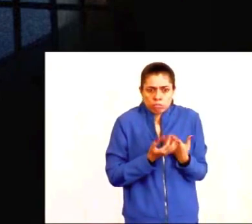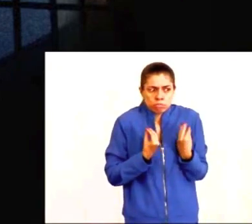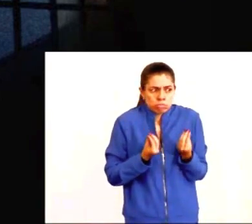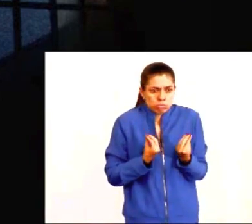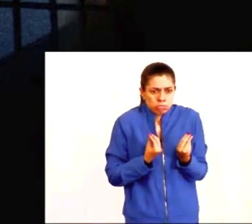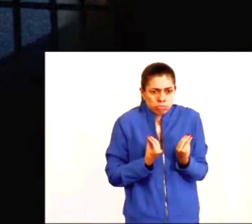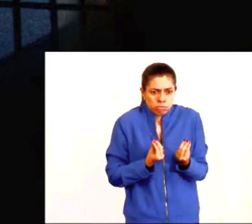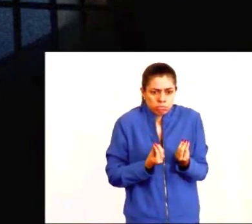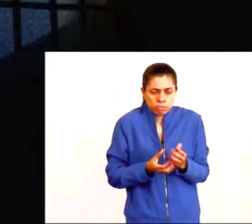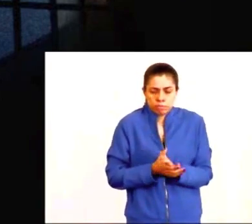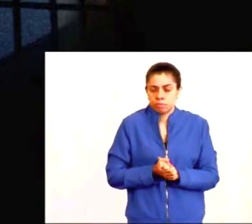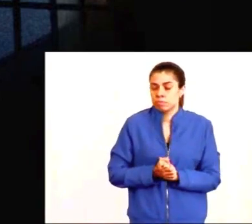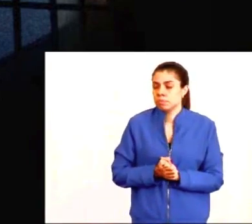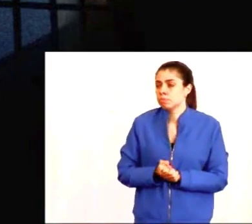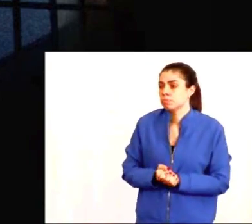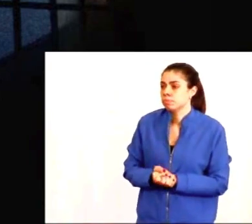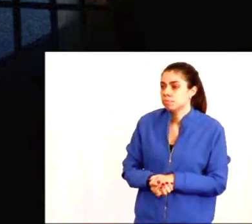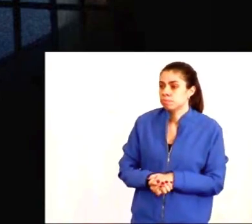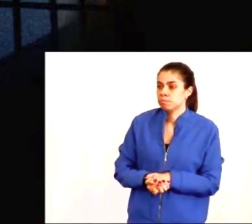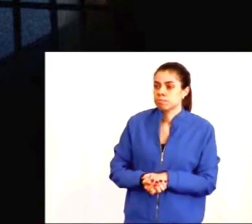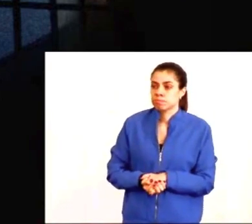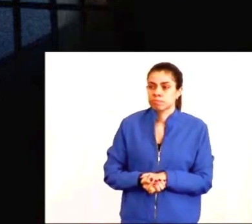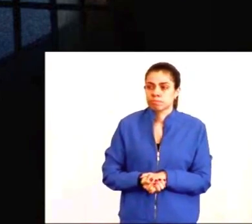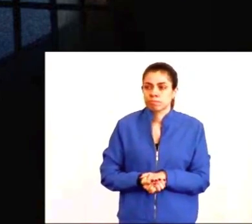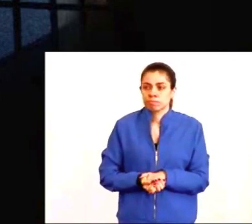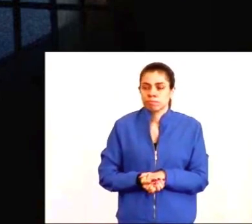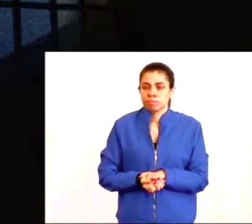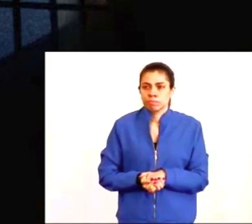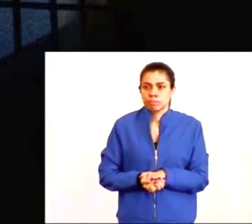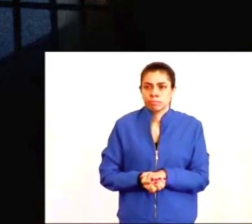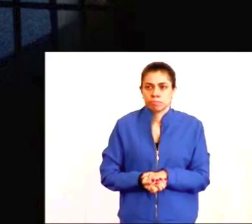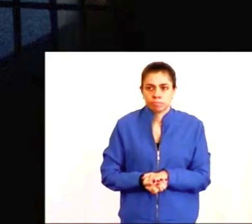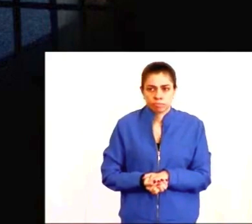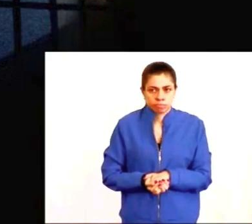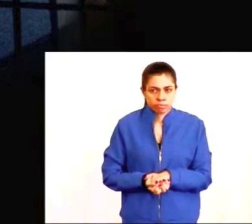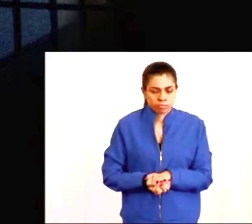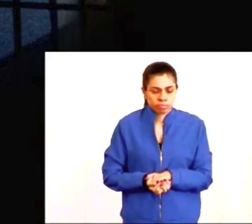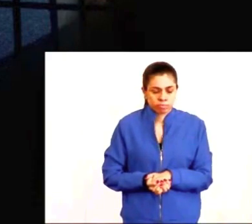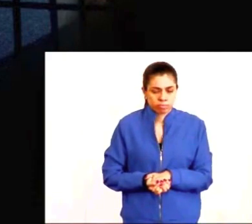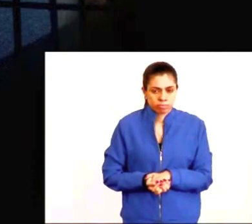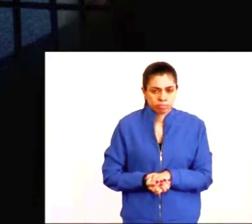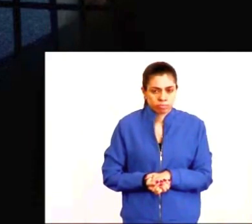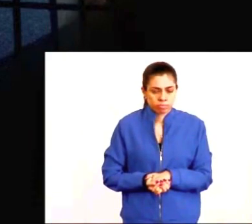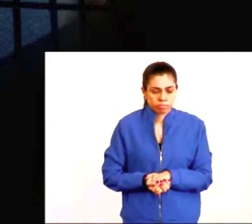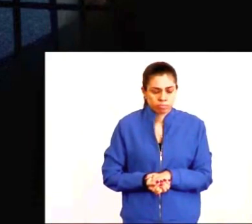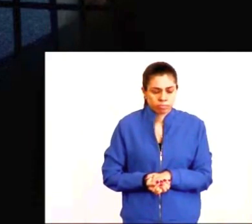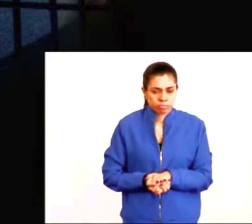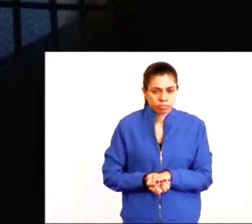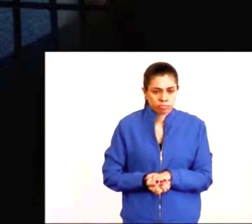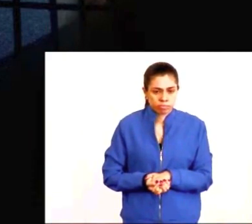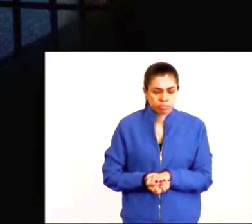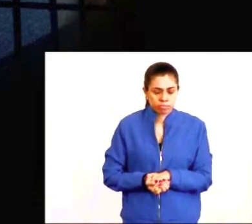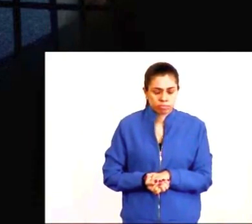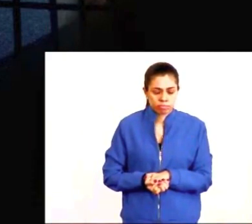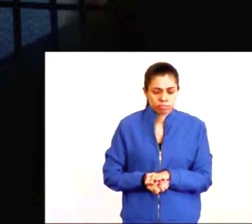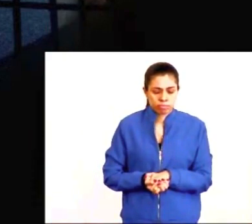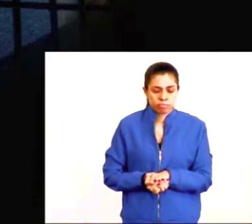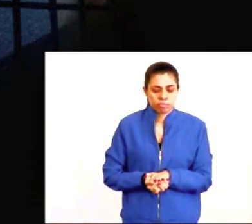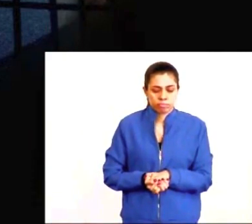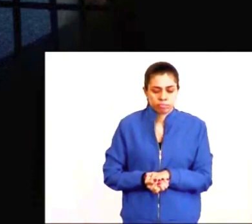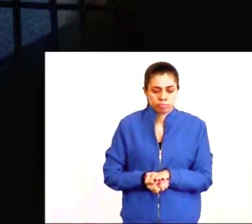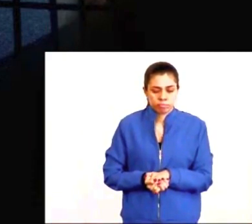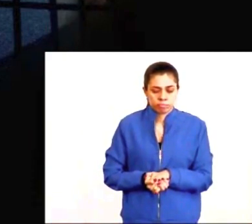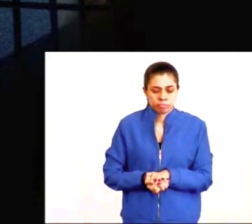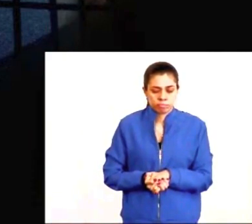outros evangelhos, as mulheres falam do Senhor Jesus, elas dizem, não sabemos para onde levaram o